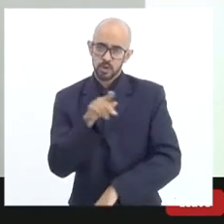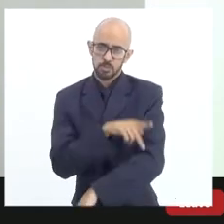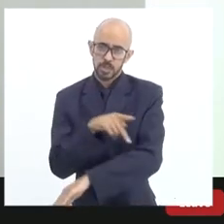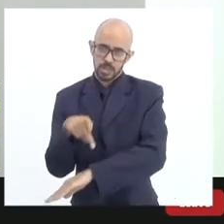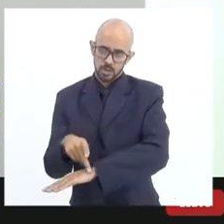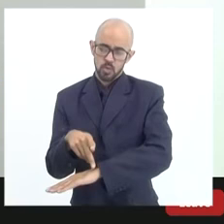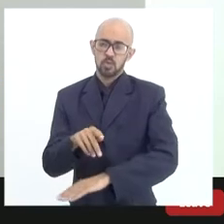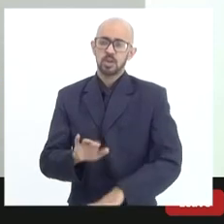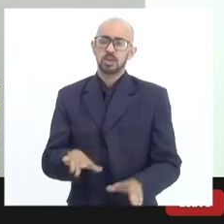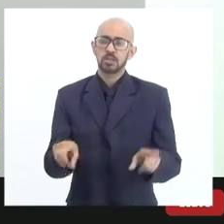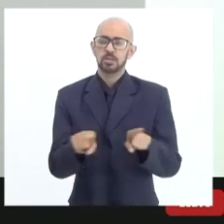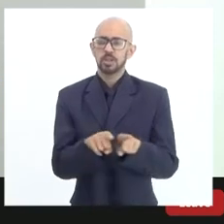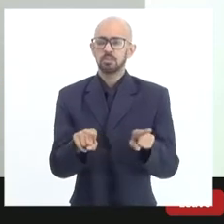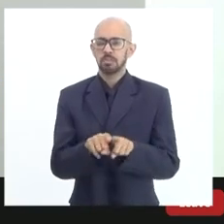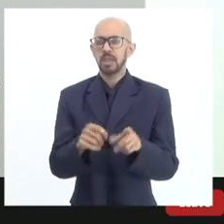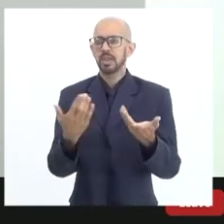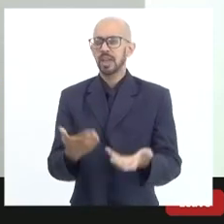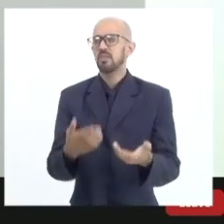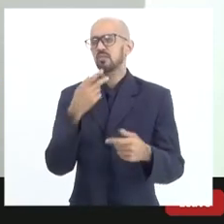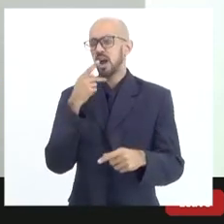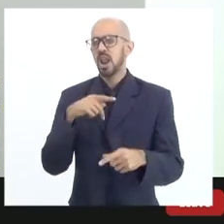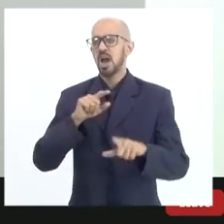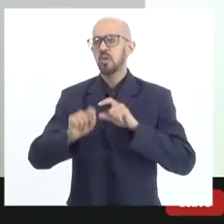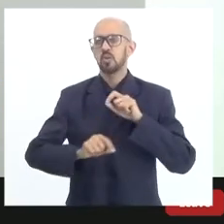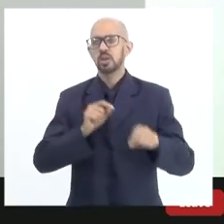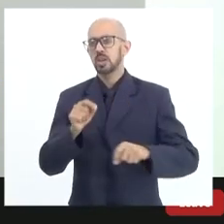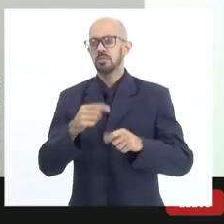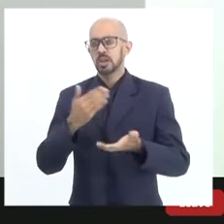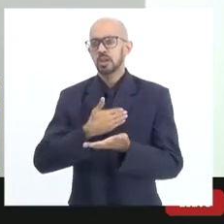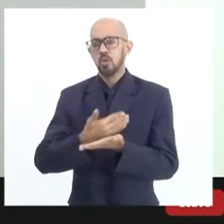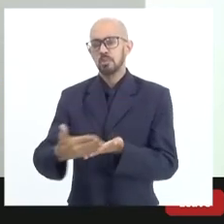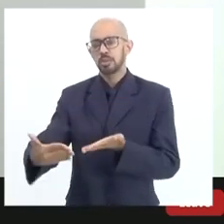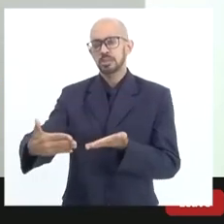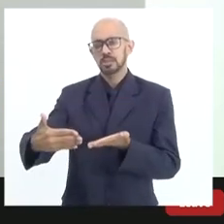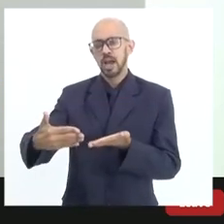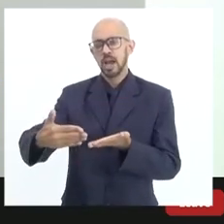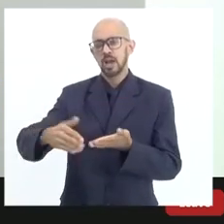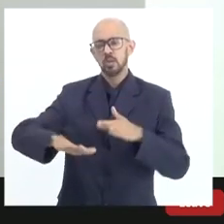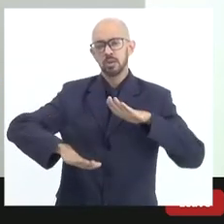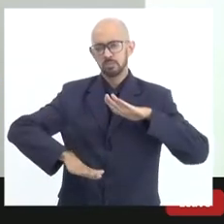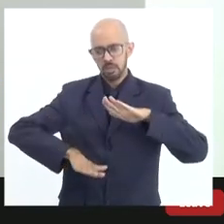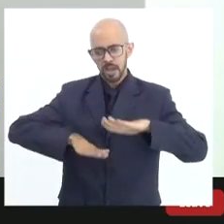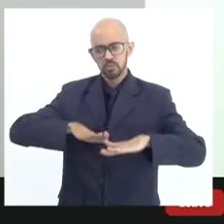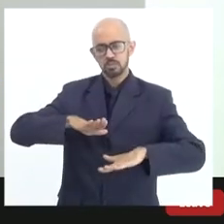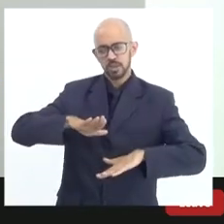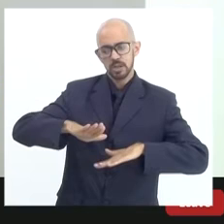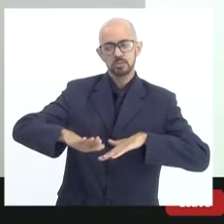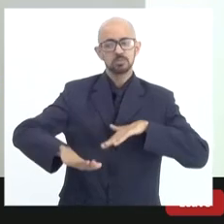aqui sempre, quero reafirmar novamente, para a gente começar a ter um passo